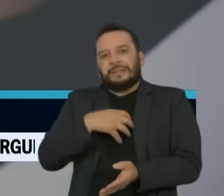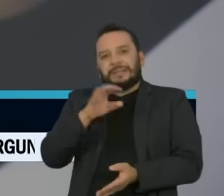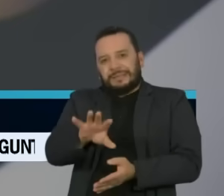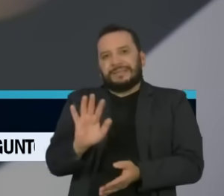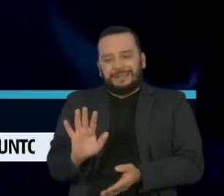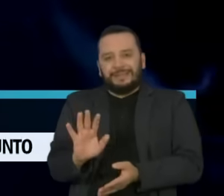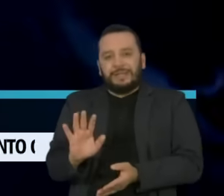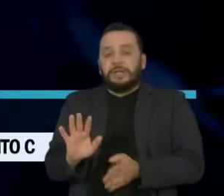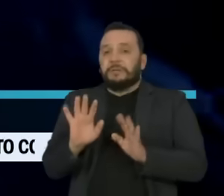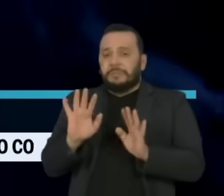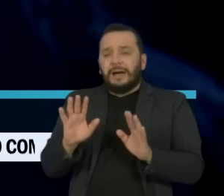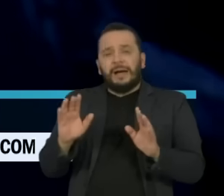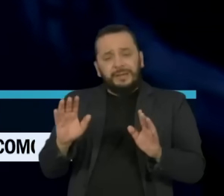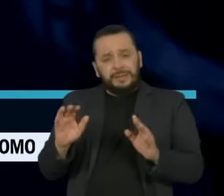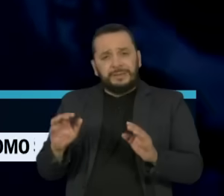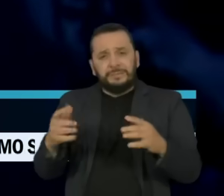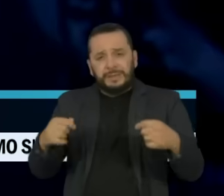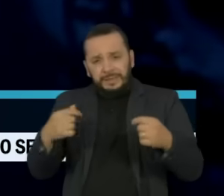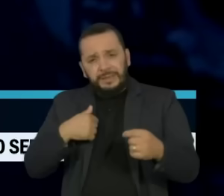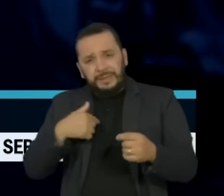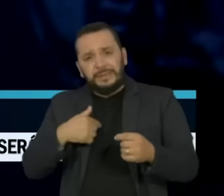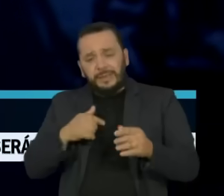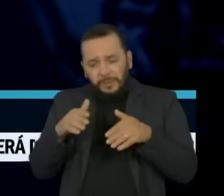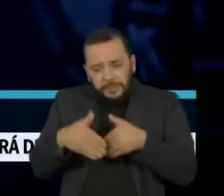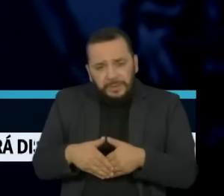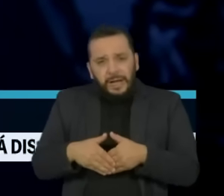menos barulho e querer aparecer menos.